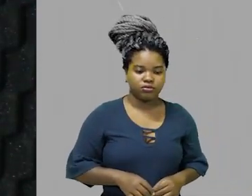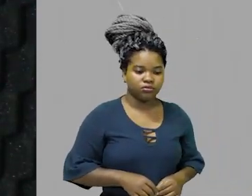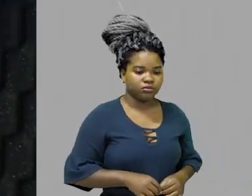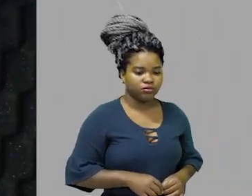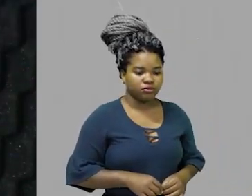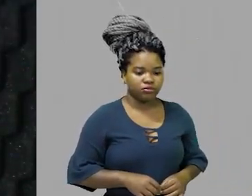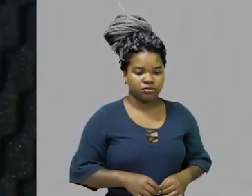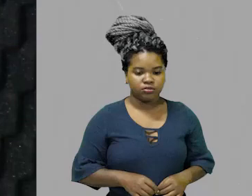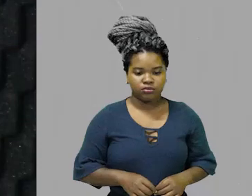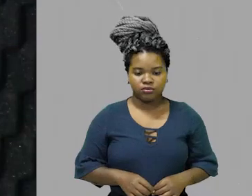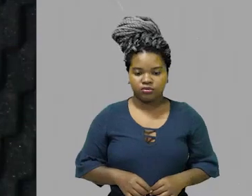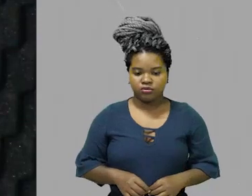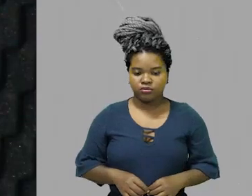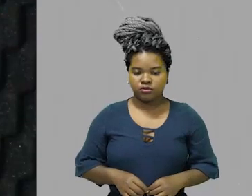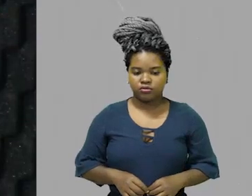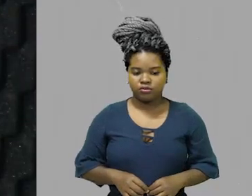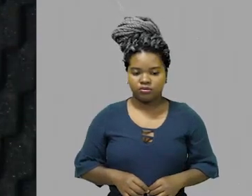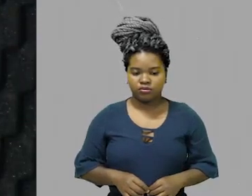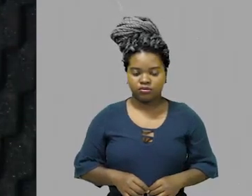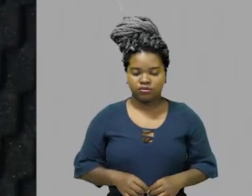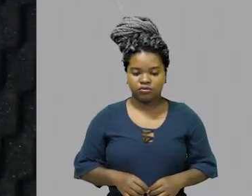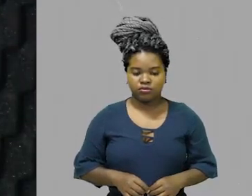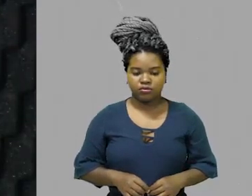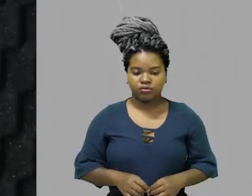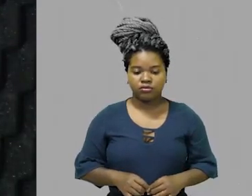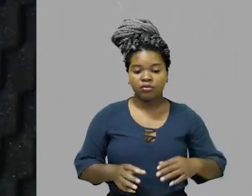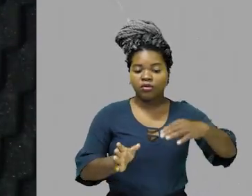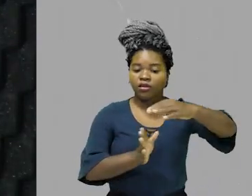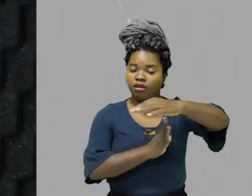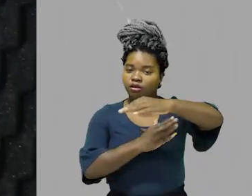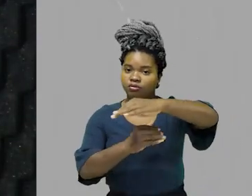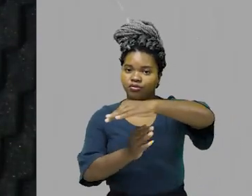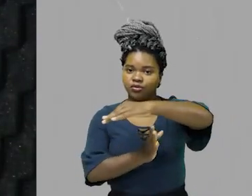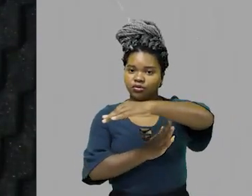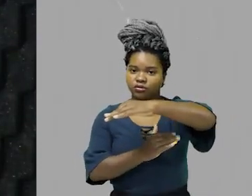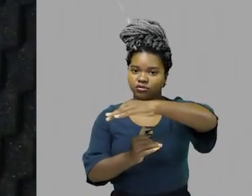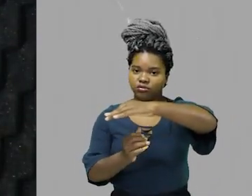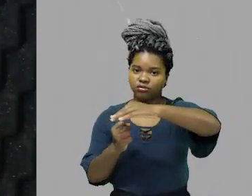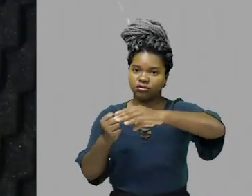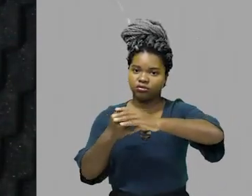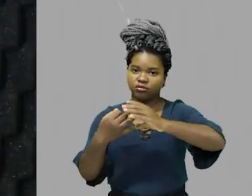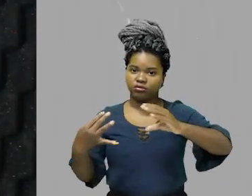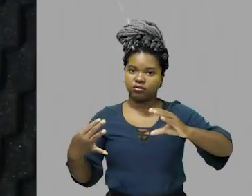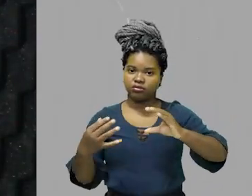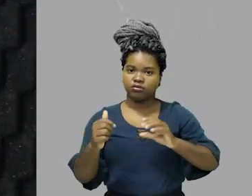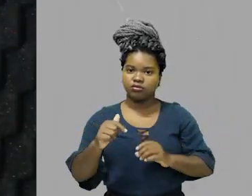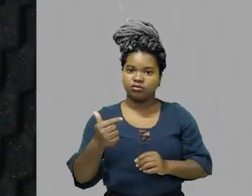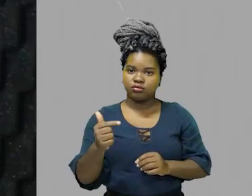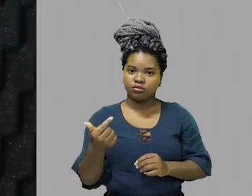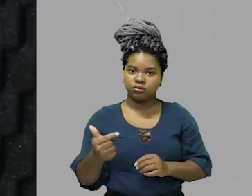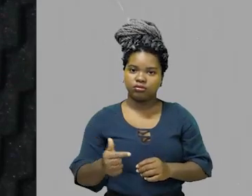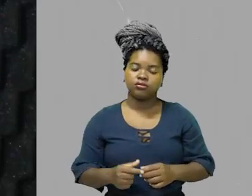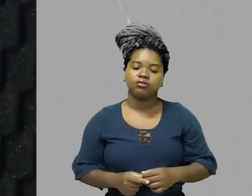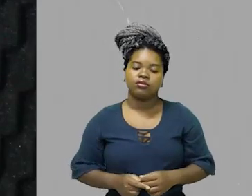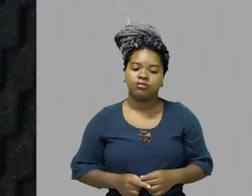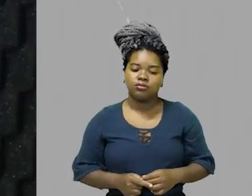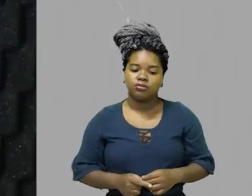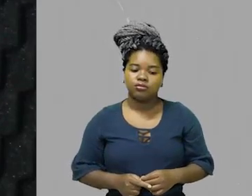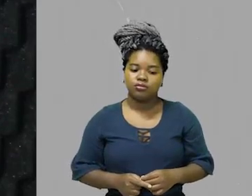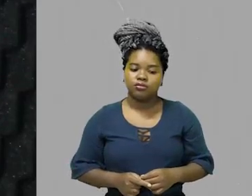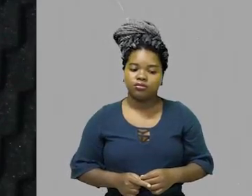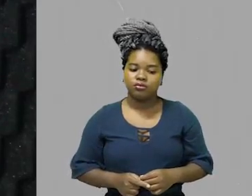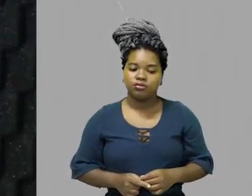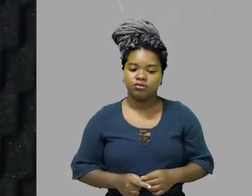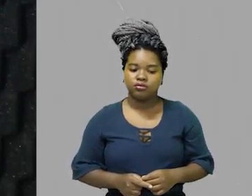gametângio feminino, ou seja, nas algas essa característica não existia. Ou seja,